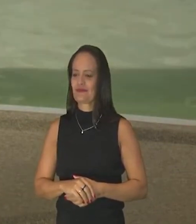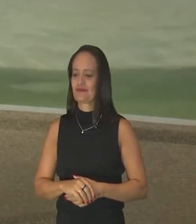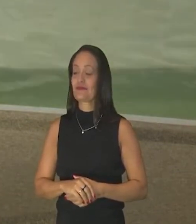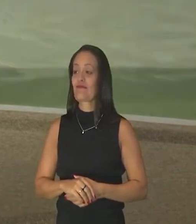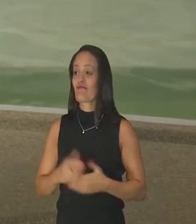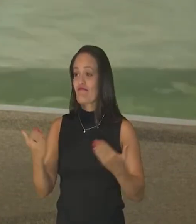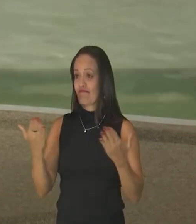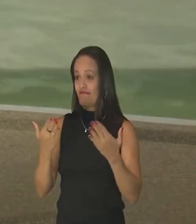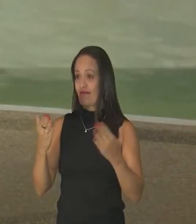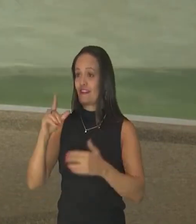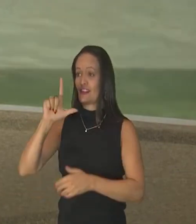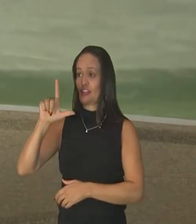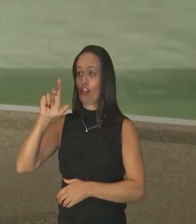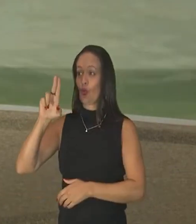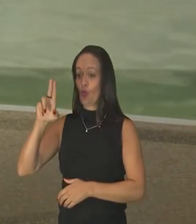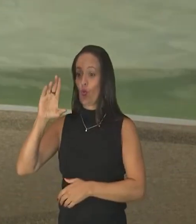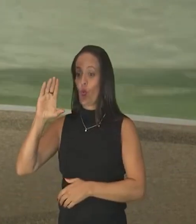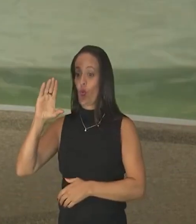Estou recebendo o Luca,